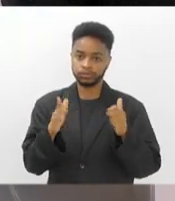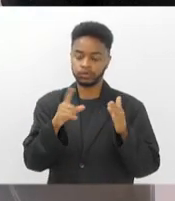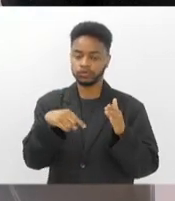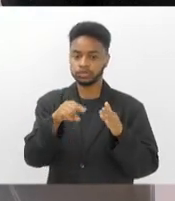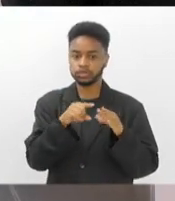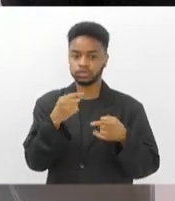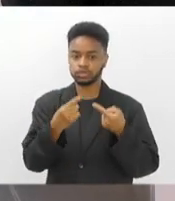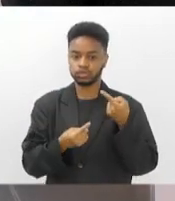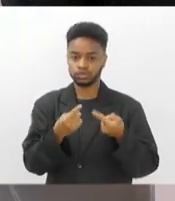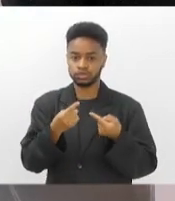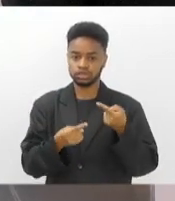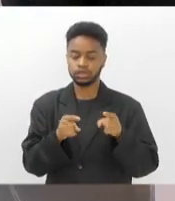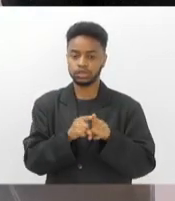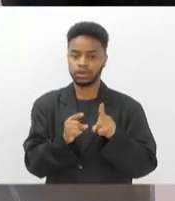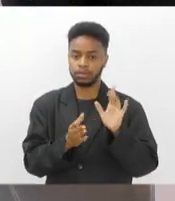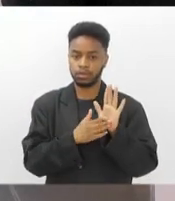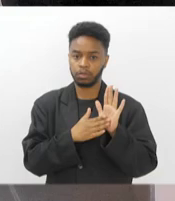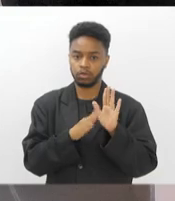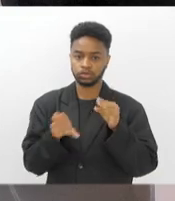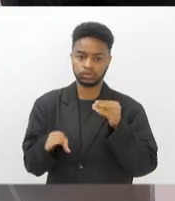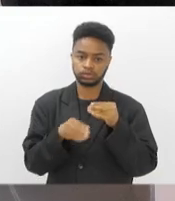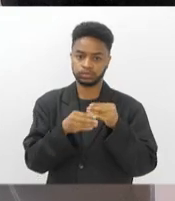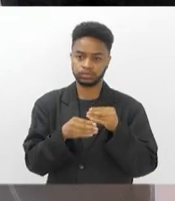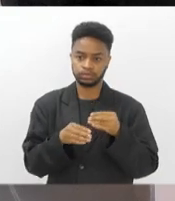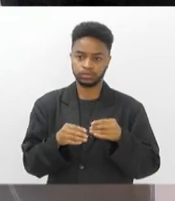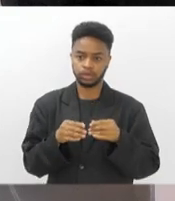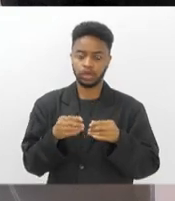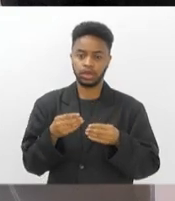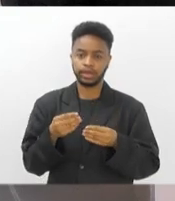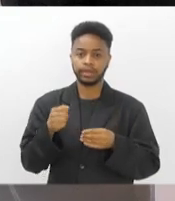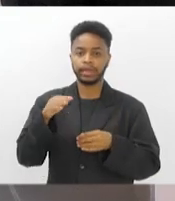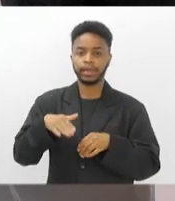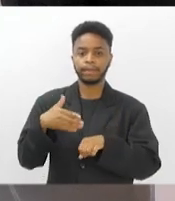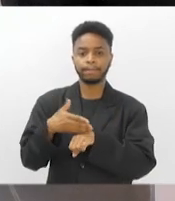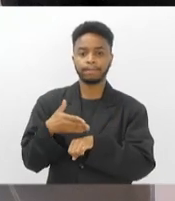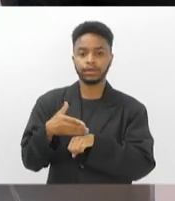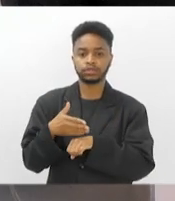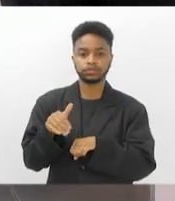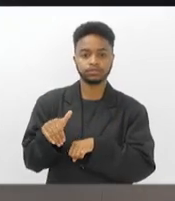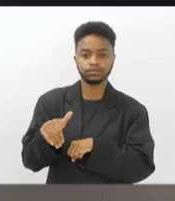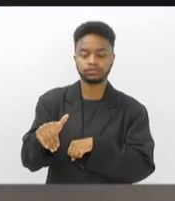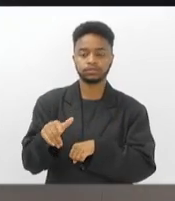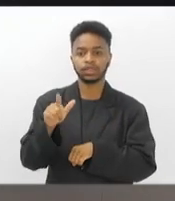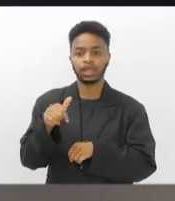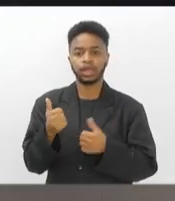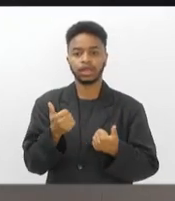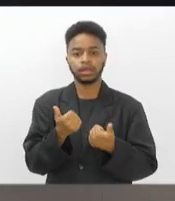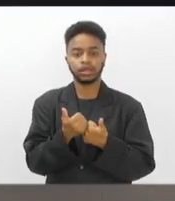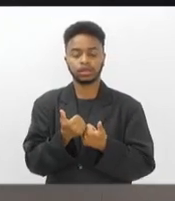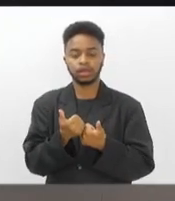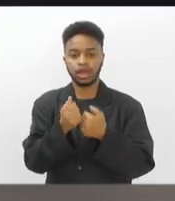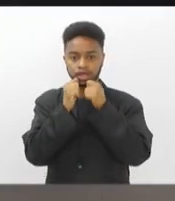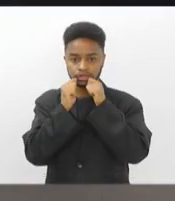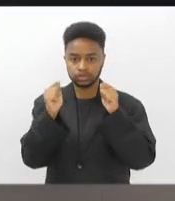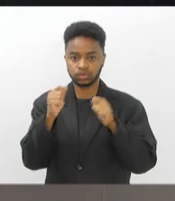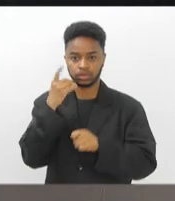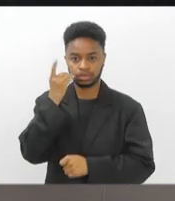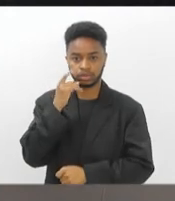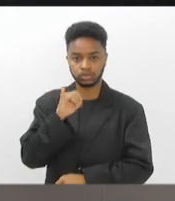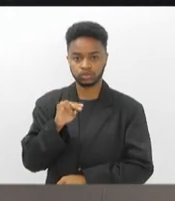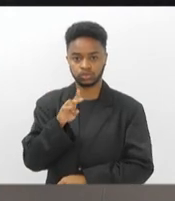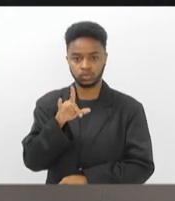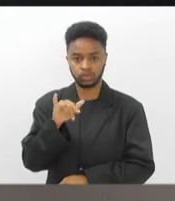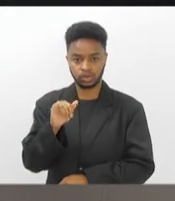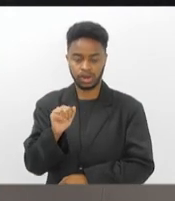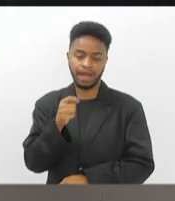proposta para que a gente possa votar para a participação na próxima s mais mais uma inclusão é inclusive é da assessoria do deputado Júlio Rocha porque ele ainda se